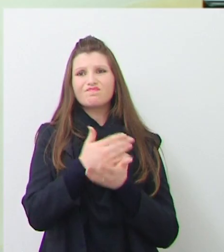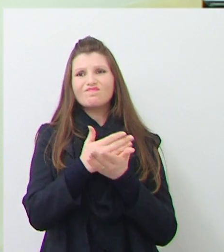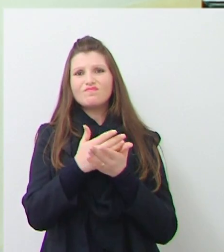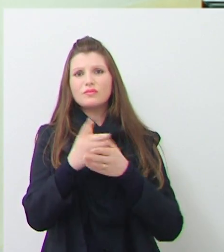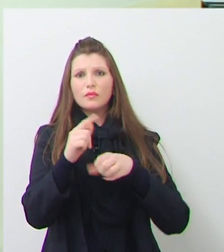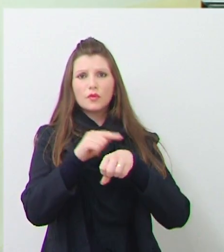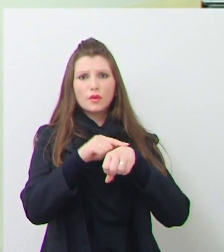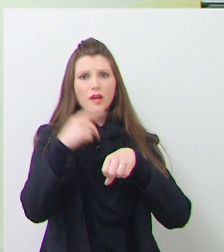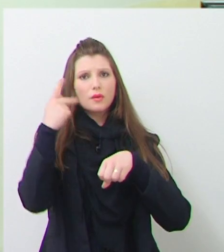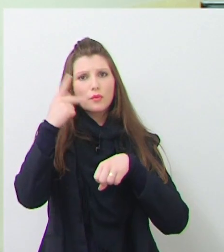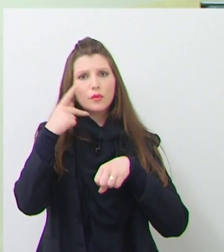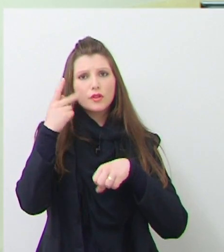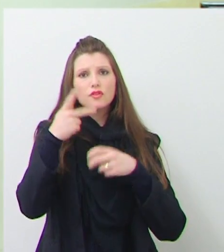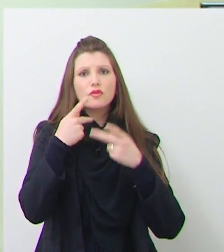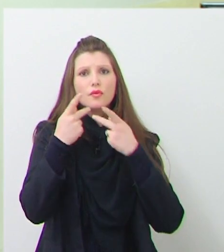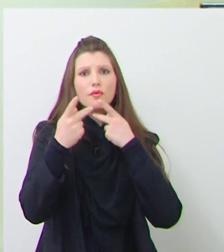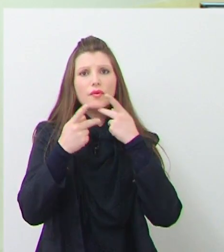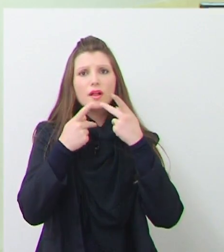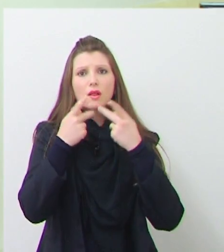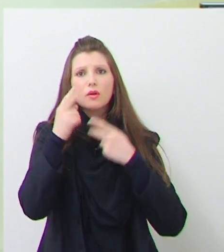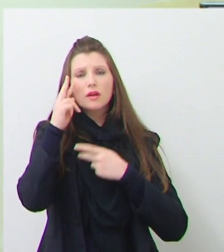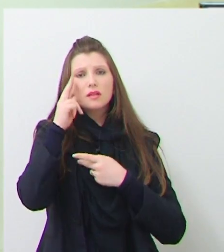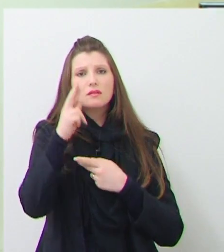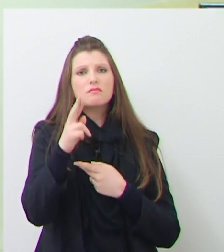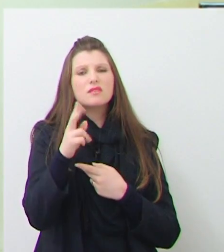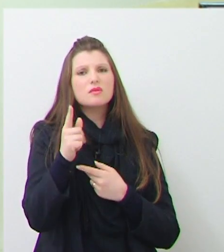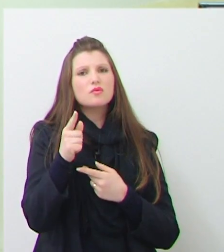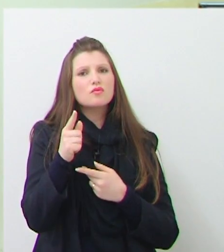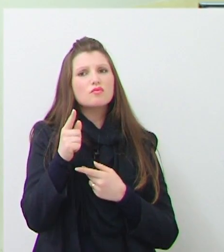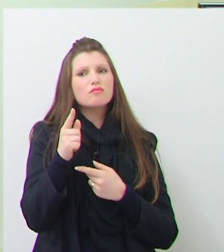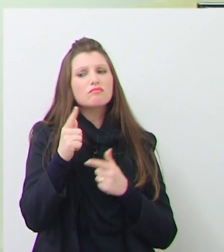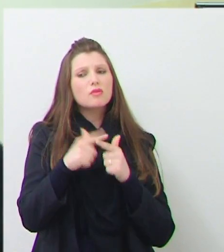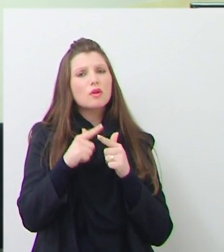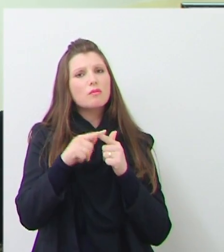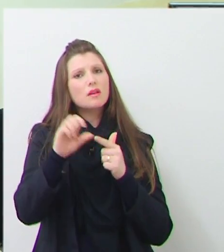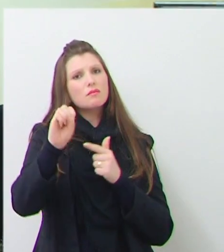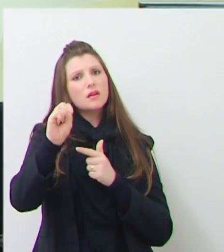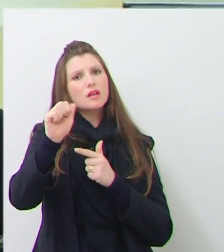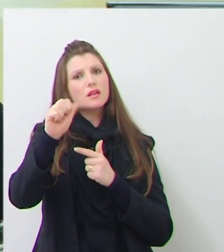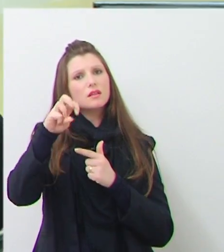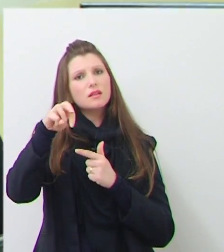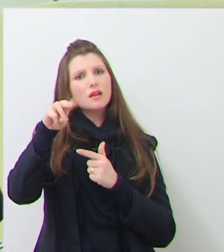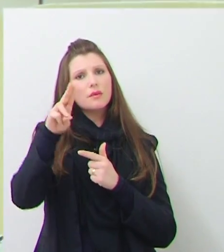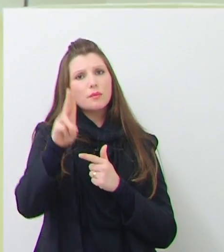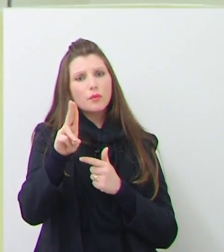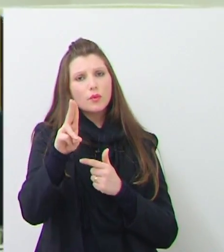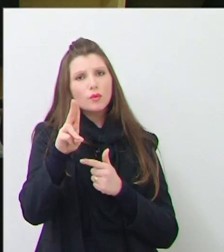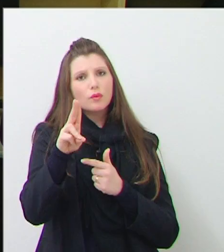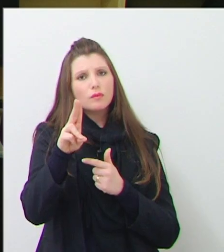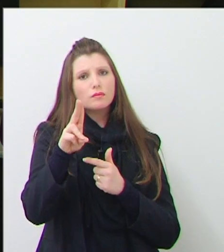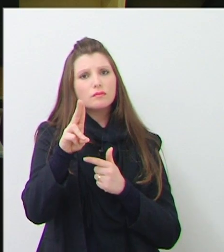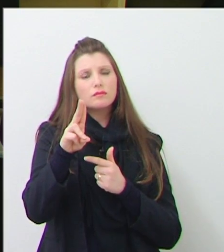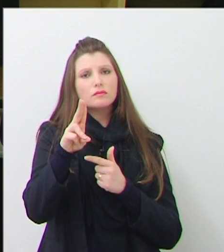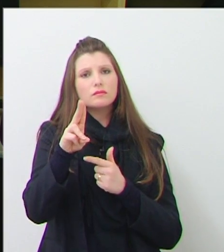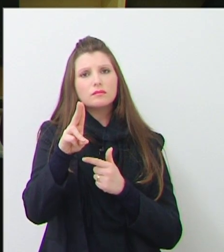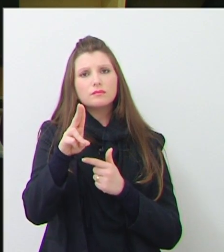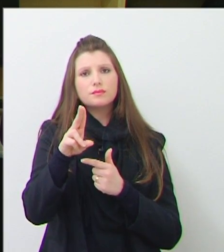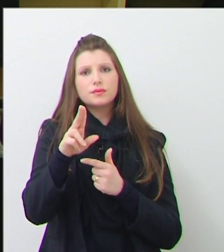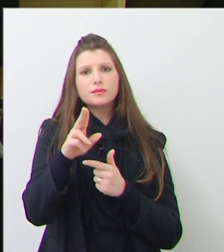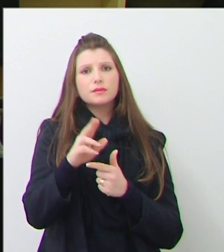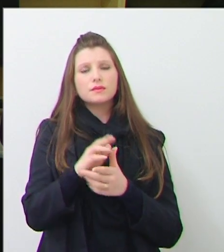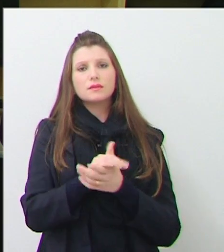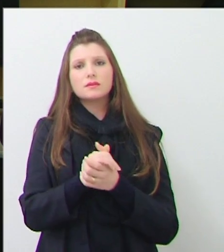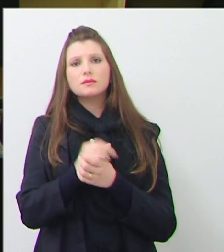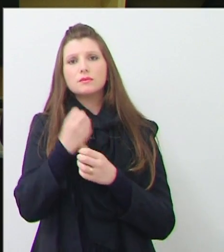horário político, falou a respeito de uma ameaça do SAMU. Pode explicar isso para a gente? Boa noite, vereador. Boa noite a todos